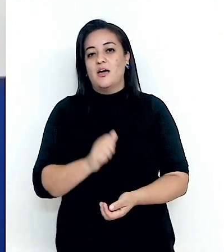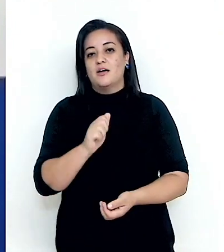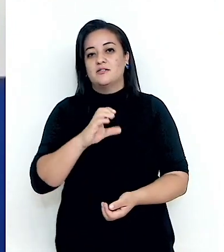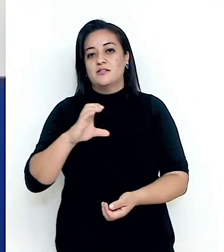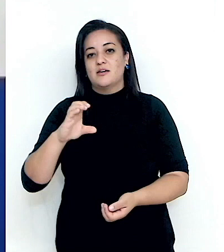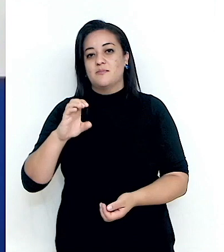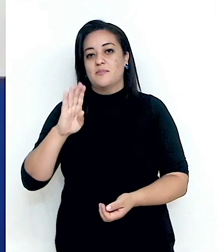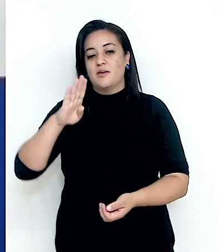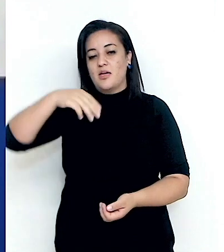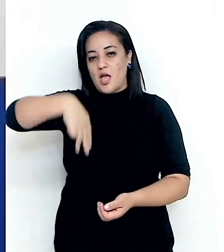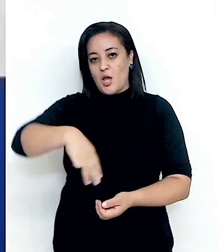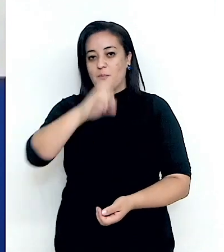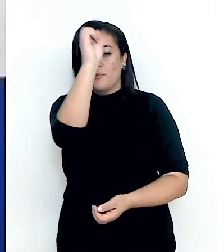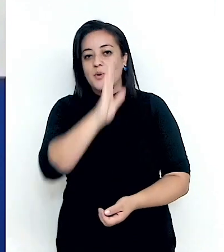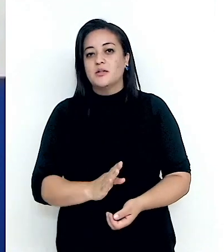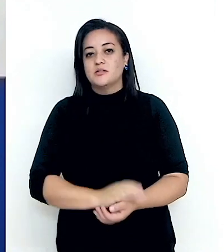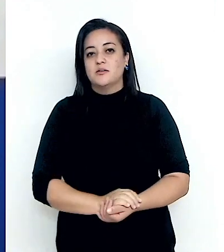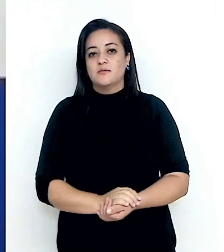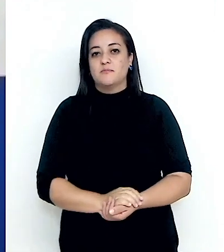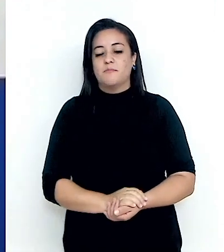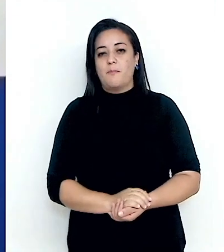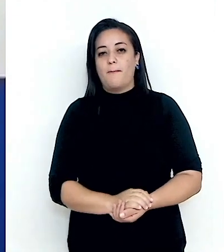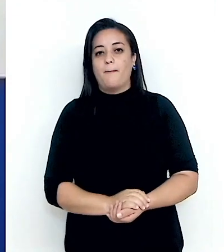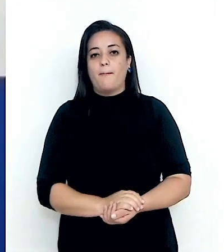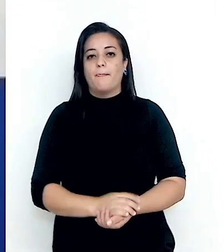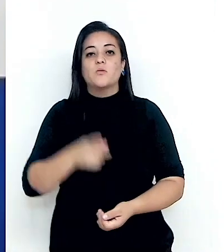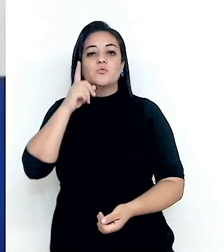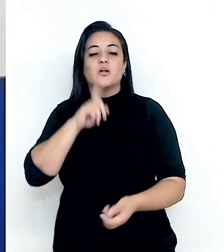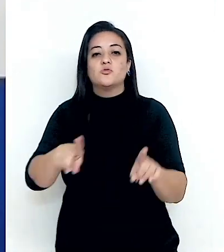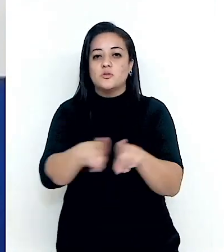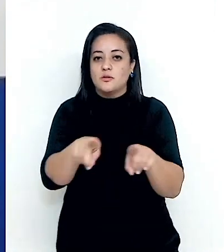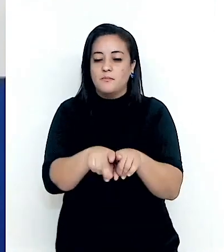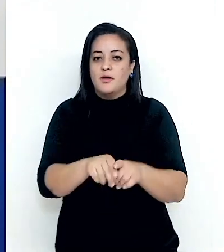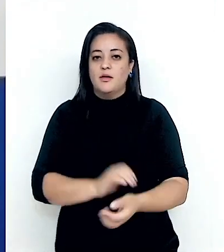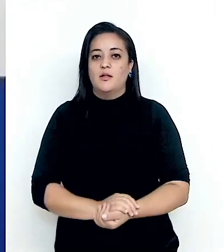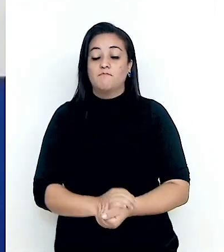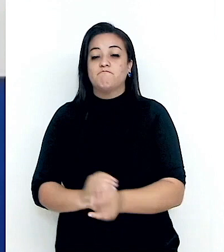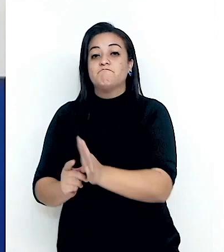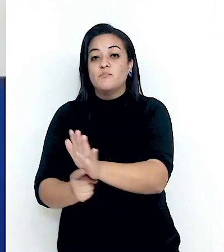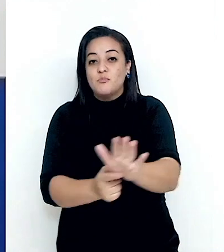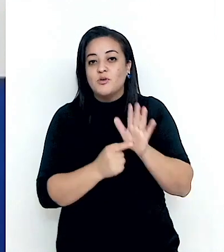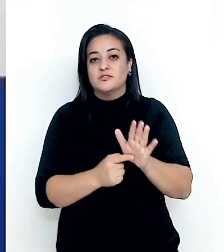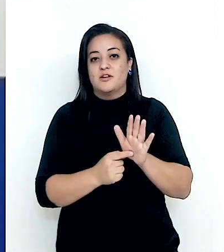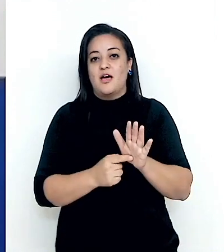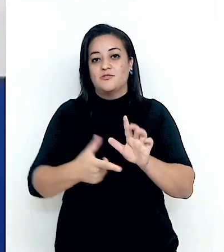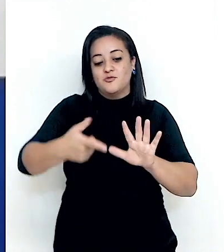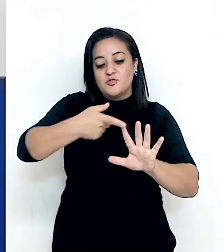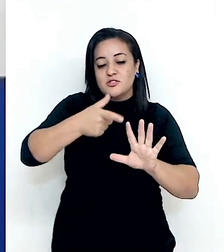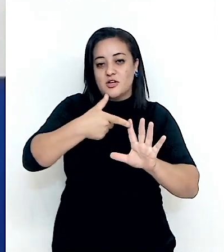Brasil, ou a Securities Exchange nos Estados Unidos, refletir esses